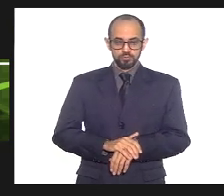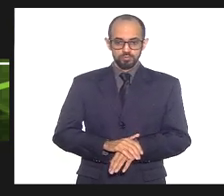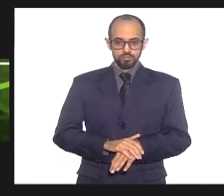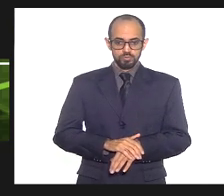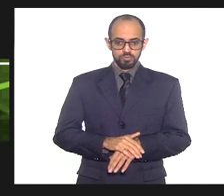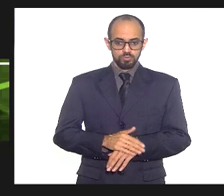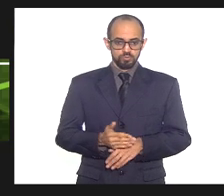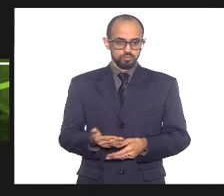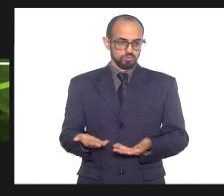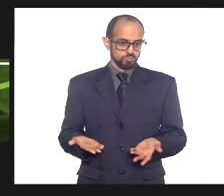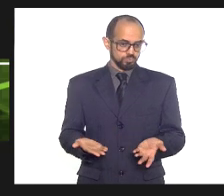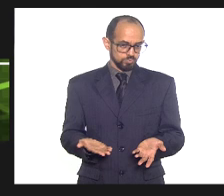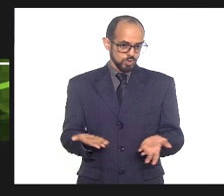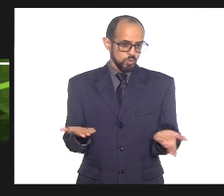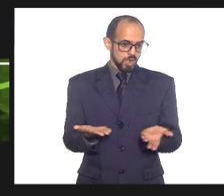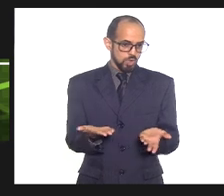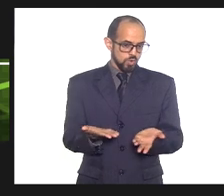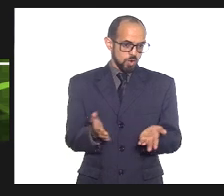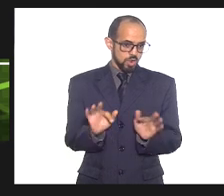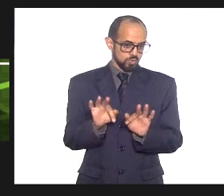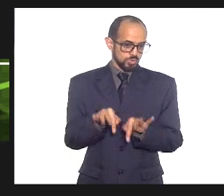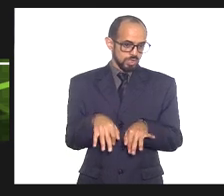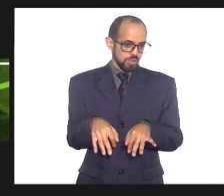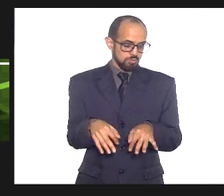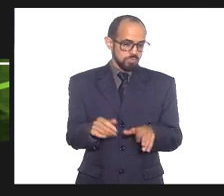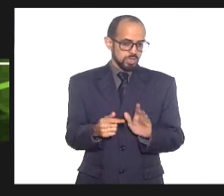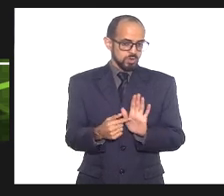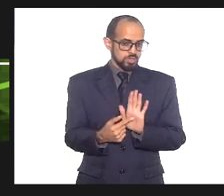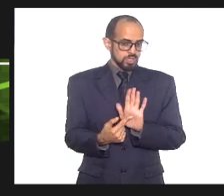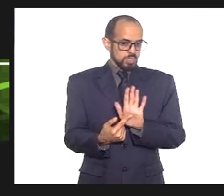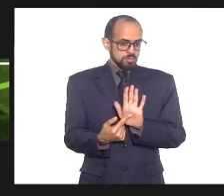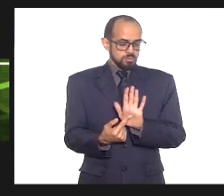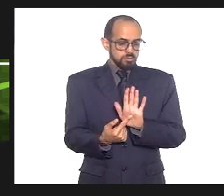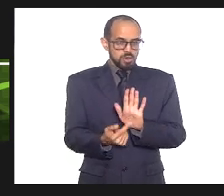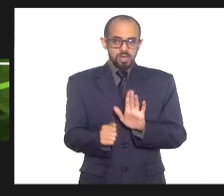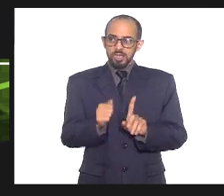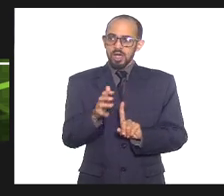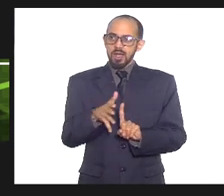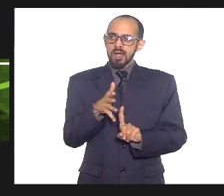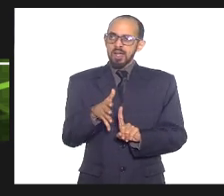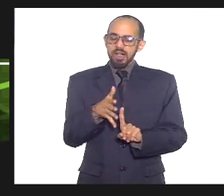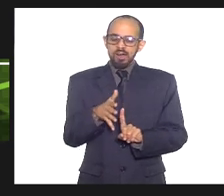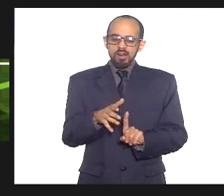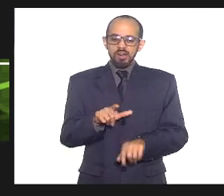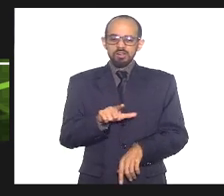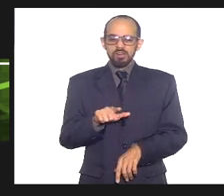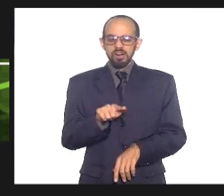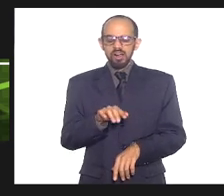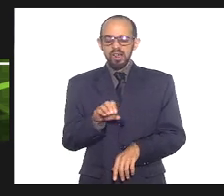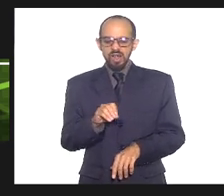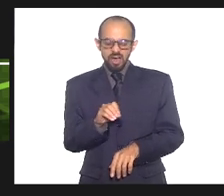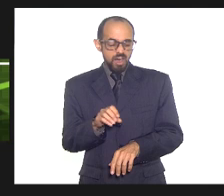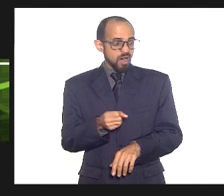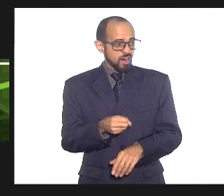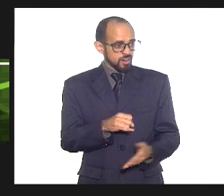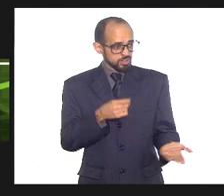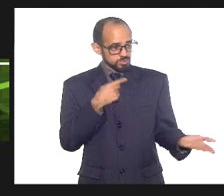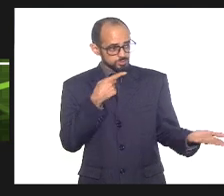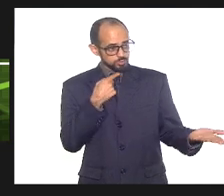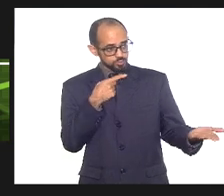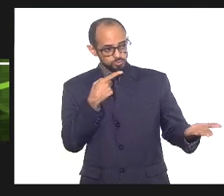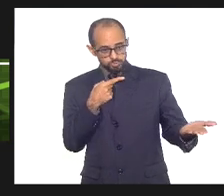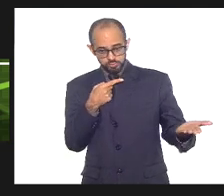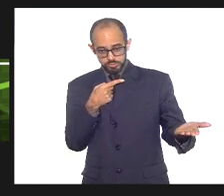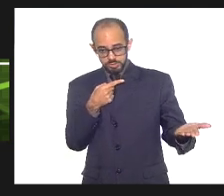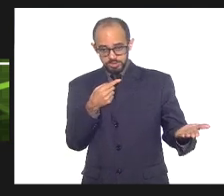2021. Aqui eu termino essa parte da apresentação. É claro que dúvidas que os senhores tenham, nós